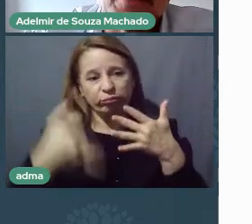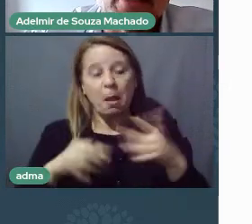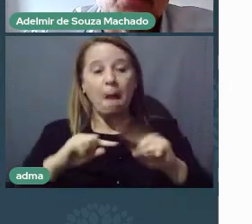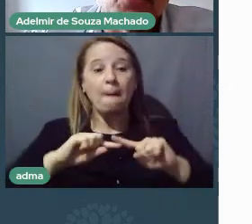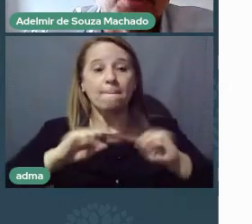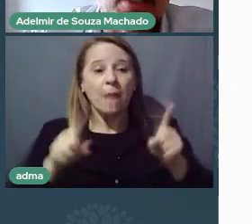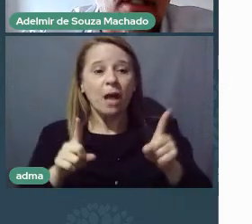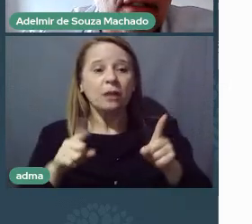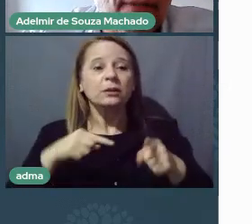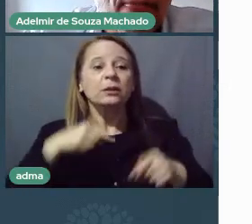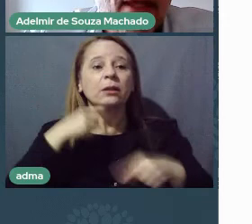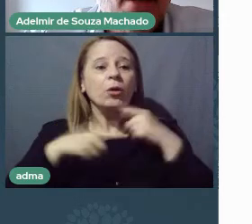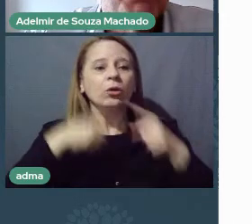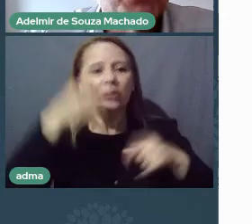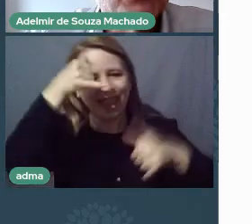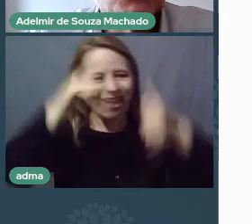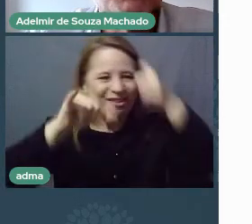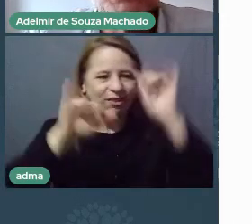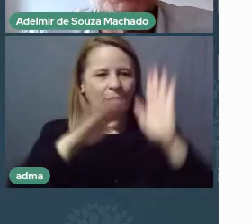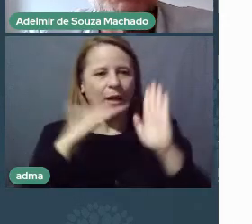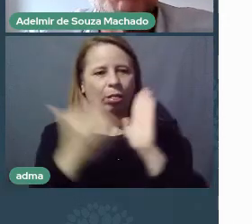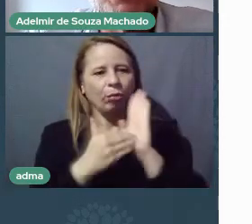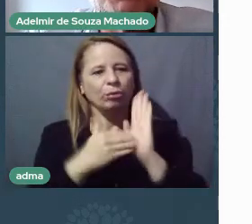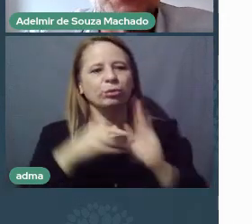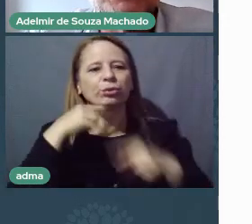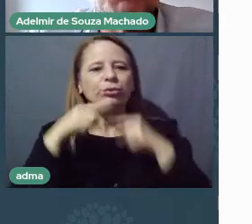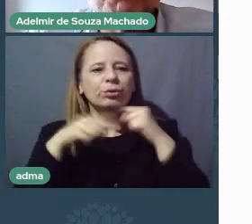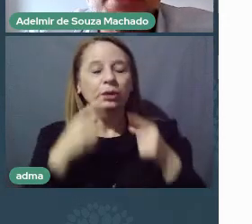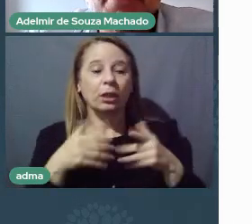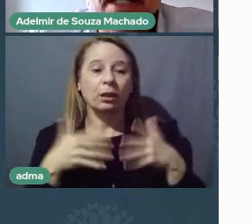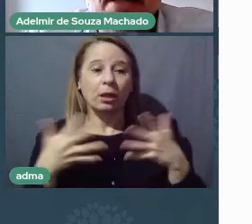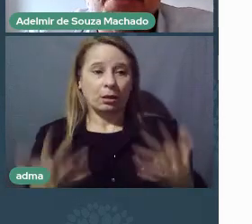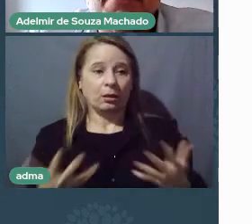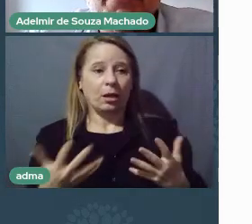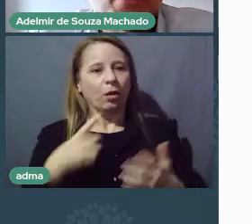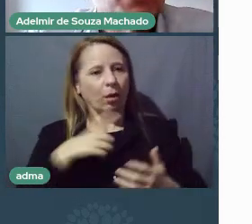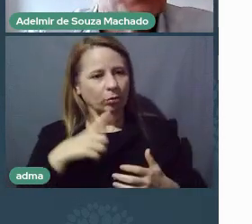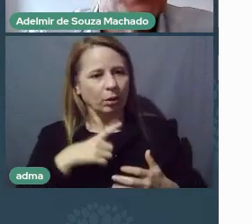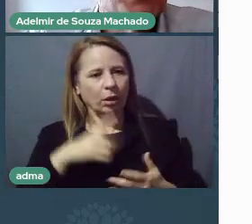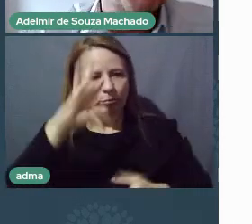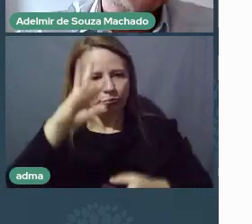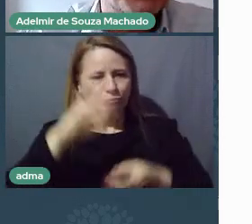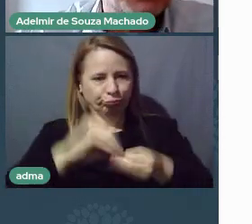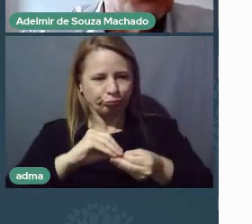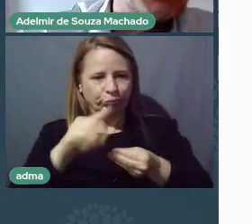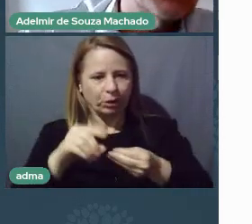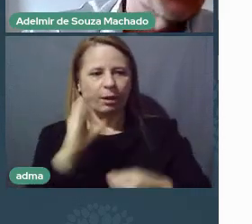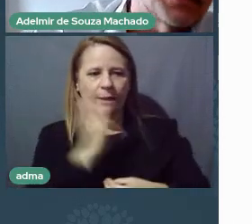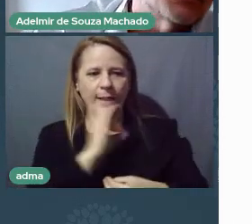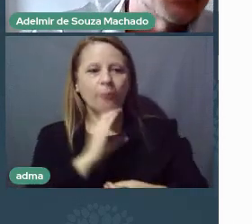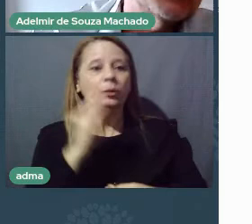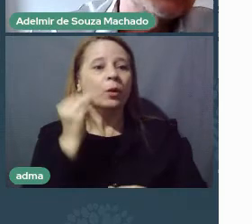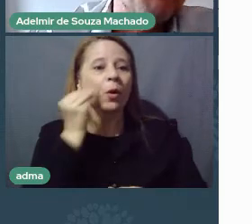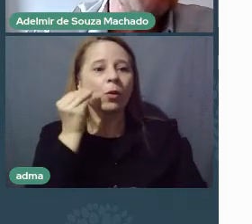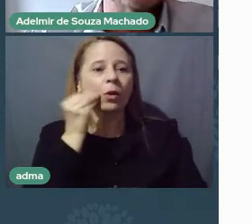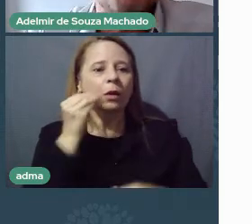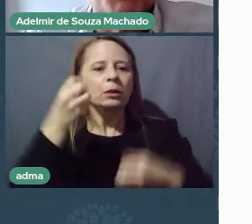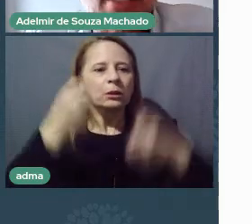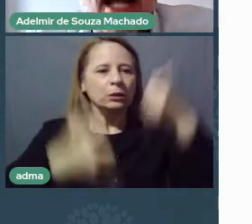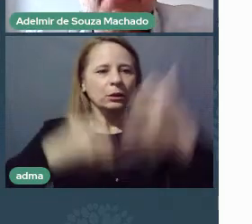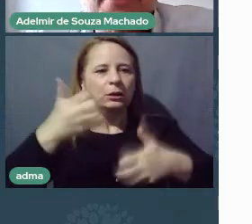consegue evitar todos eles. Por isso, eu tenho aqui uma classificação bem breve mostrando quais são os